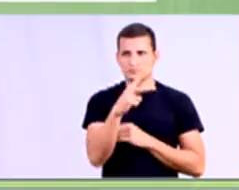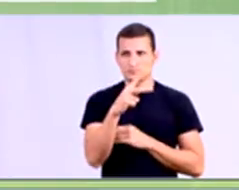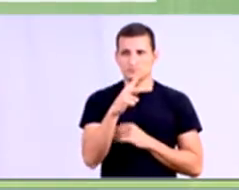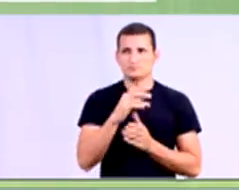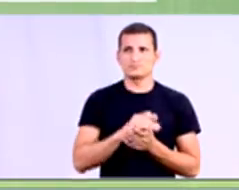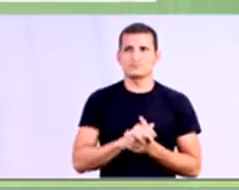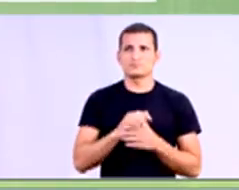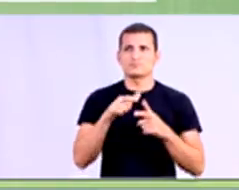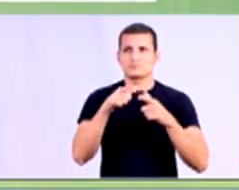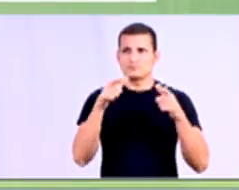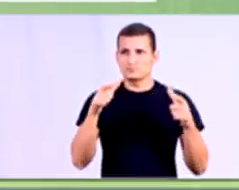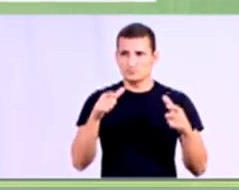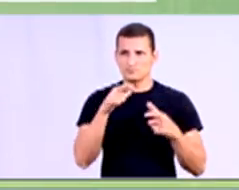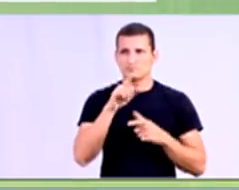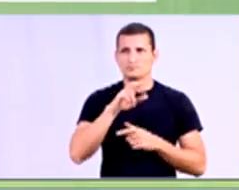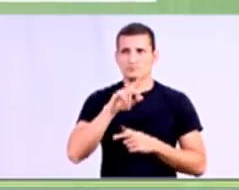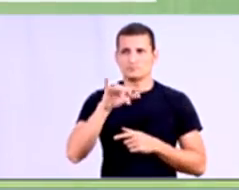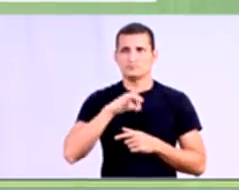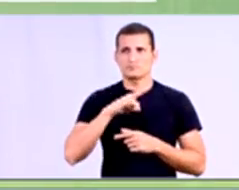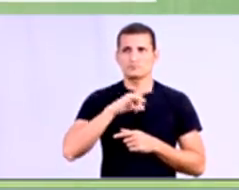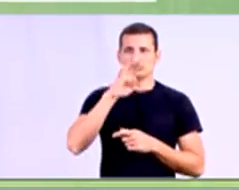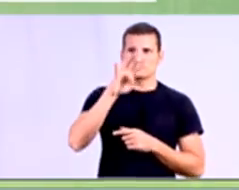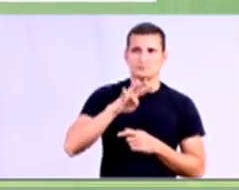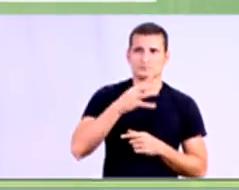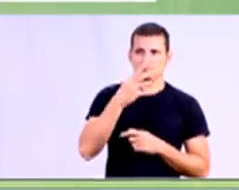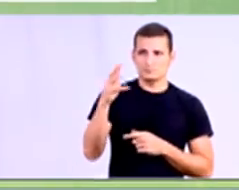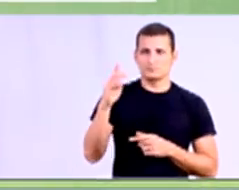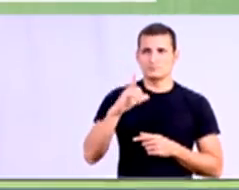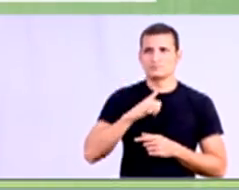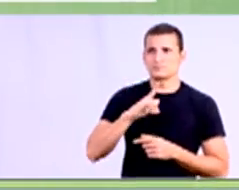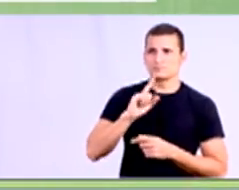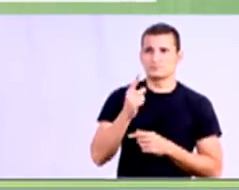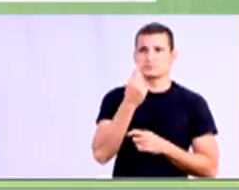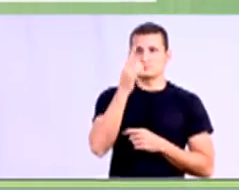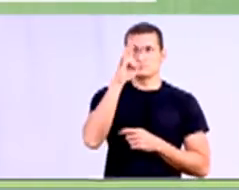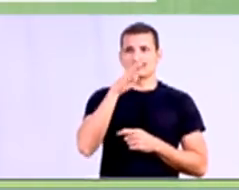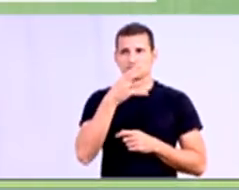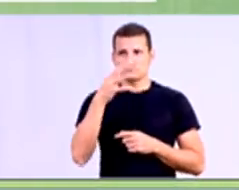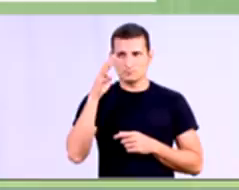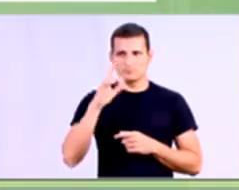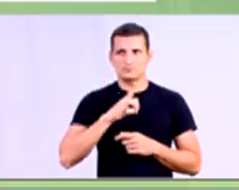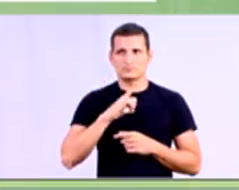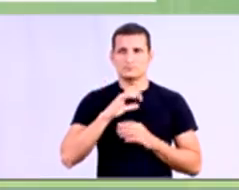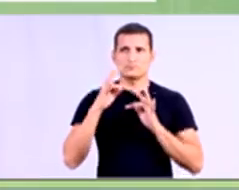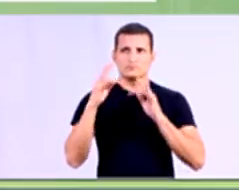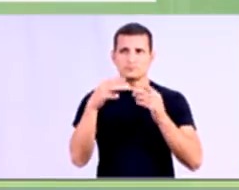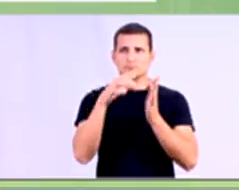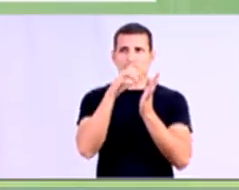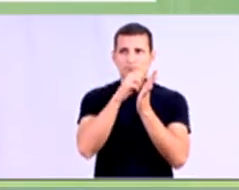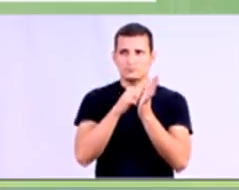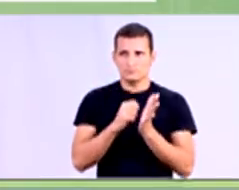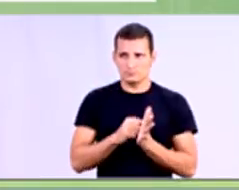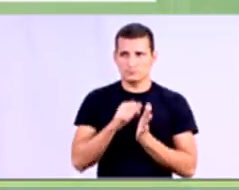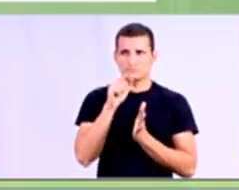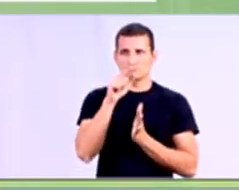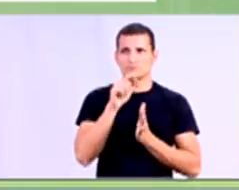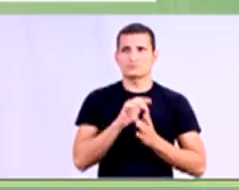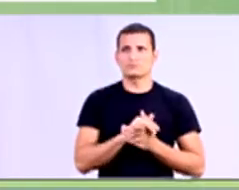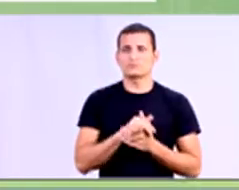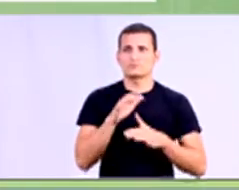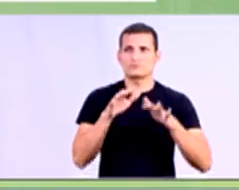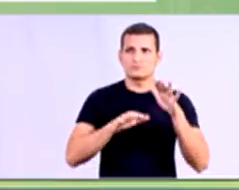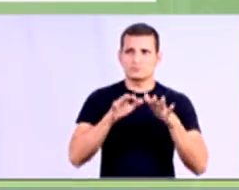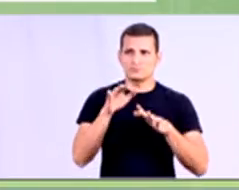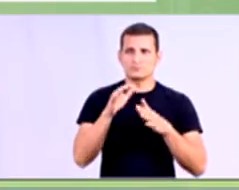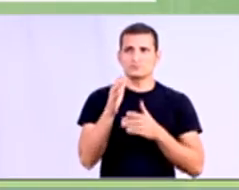Na maioria das vezes ele vai ter uma tabela que contenha, né, uma única tabela que contenha todos os registros dessa situação. E dependendo